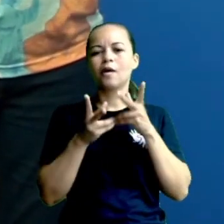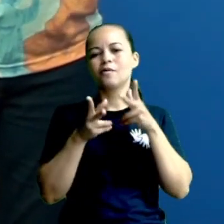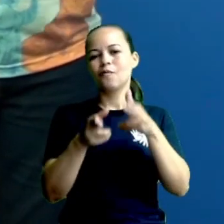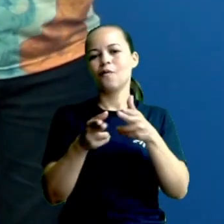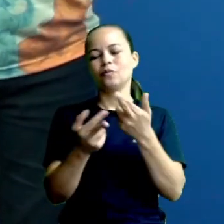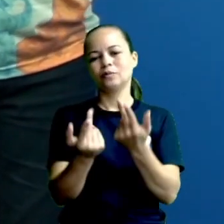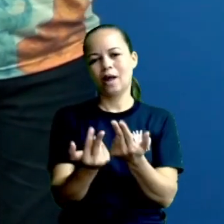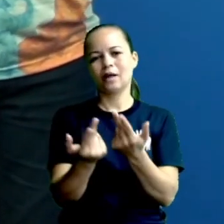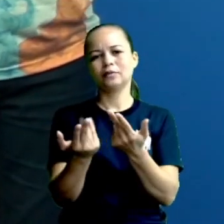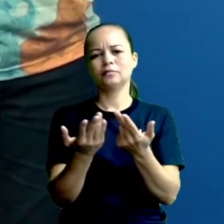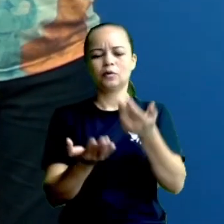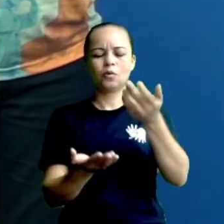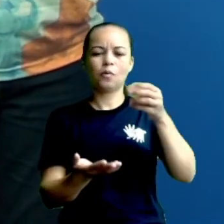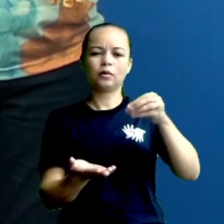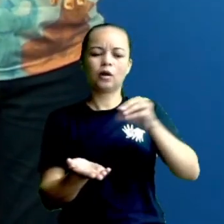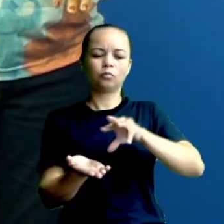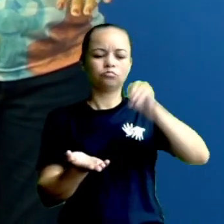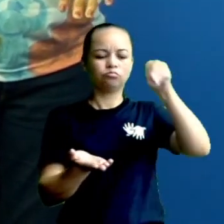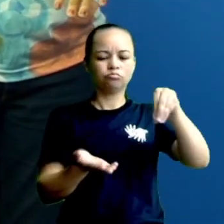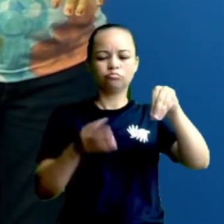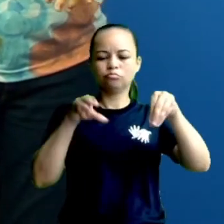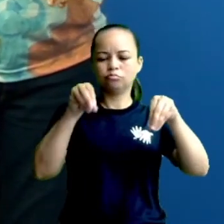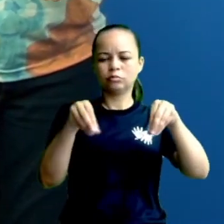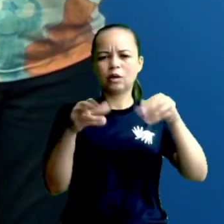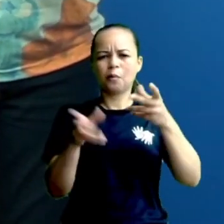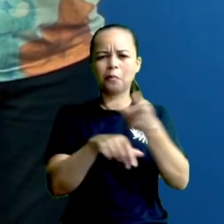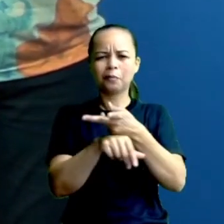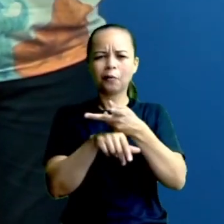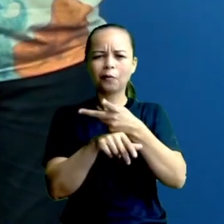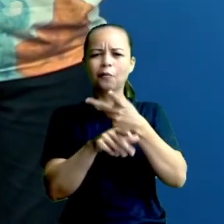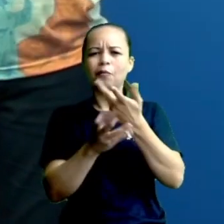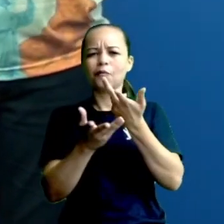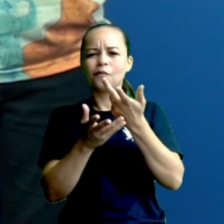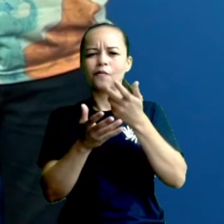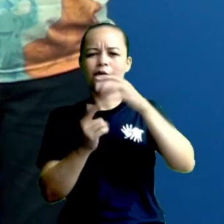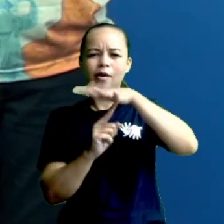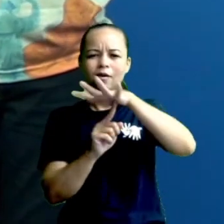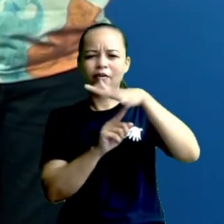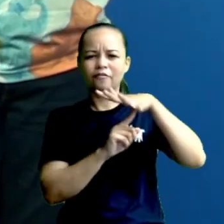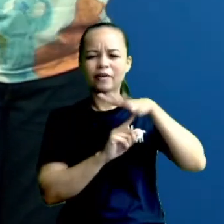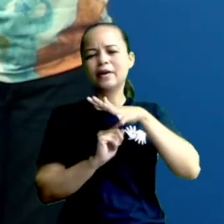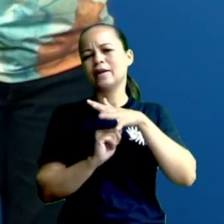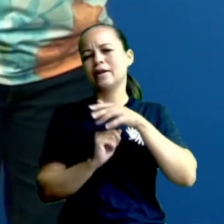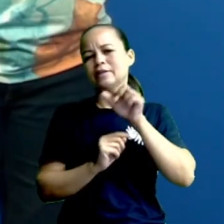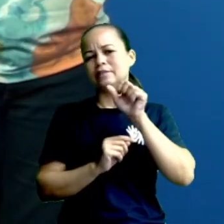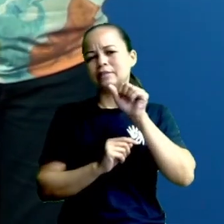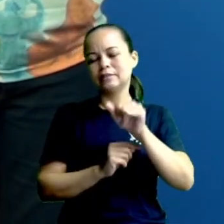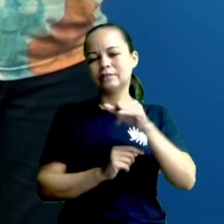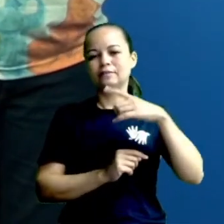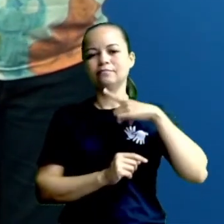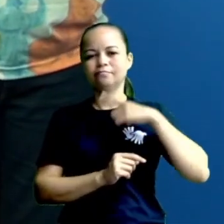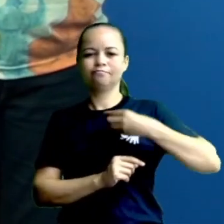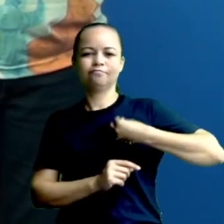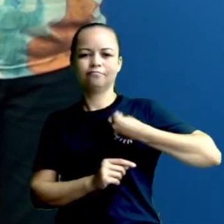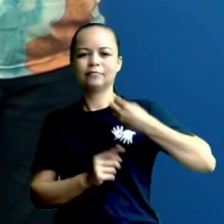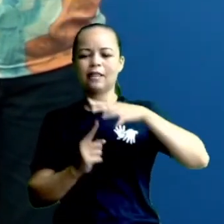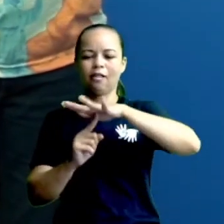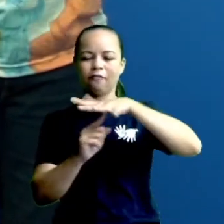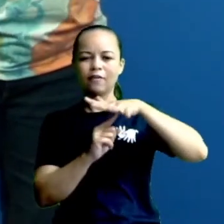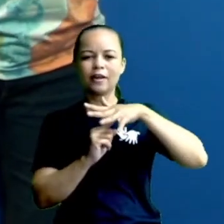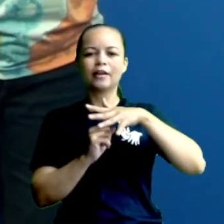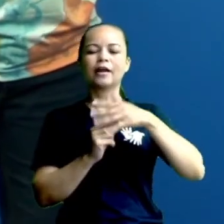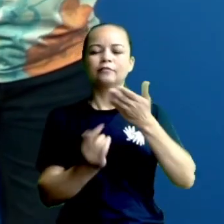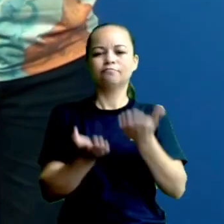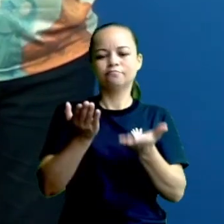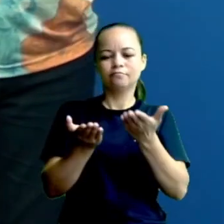que a pessoa coloca o pezinho Procura lá na feira quando você sonha com a mãe de vocês se ainda existe em algum banco Eu ainda